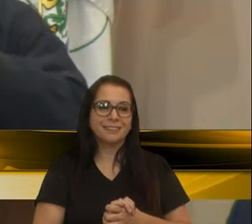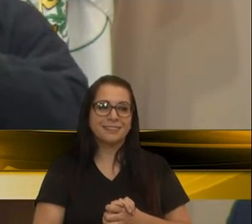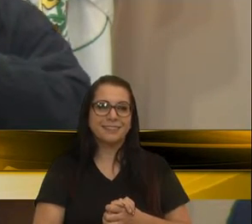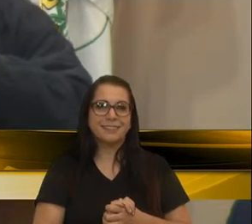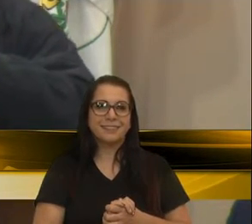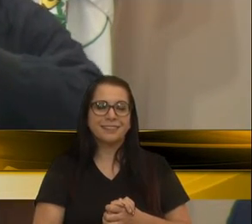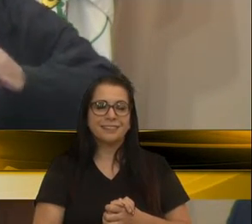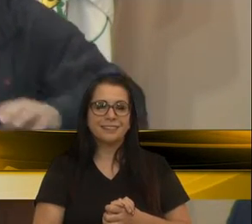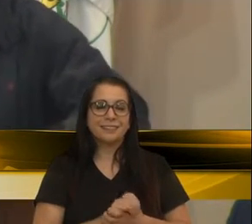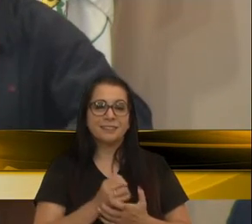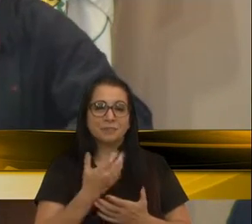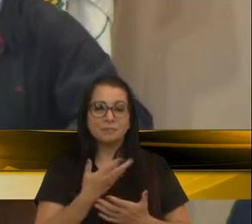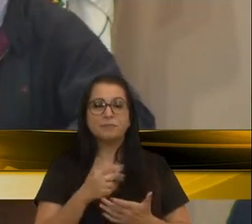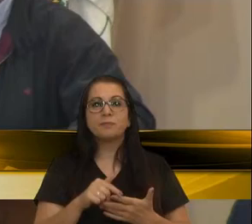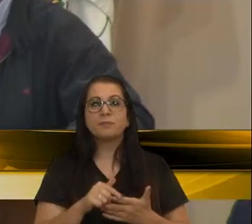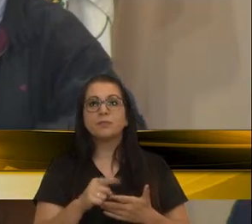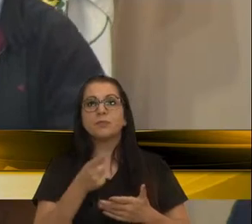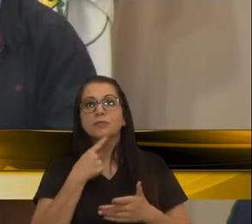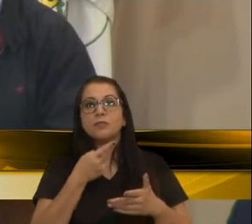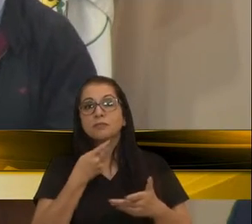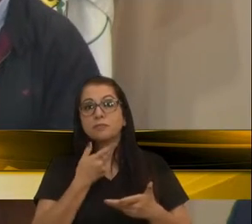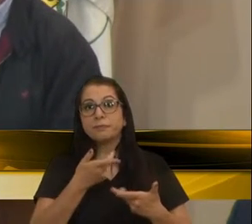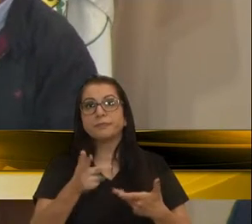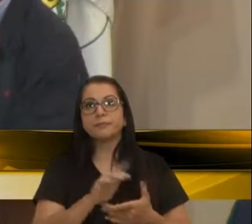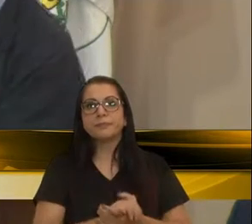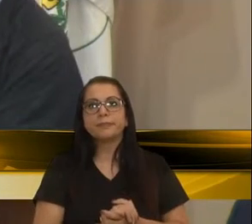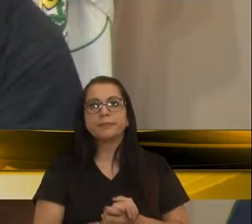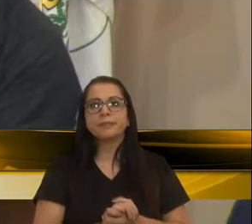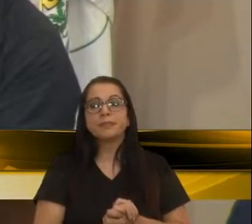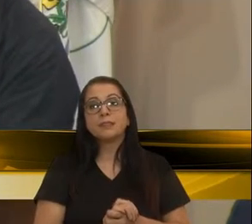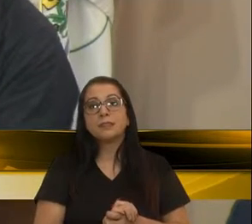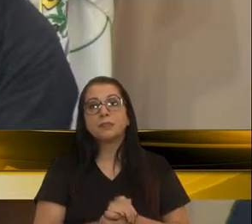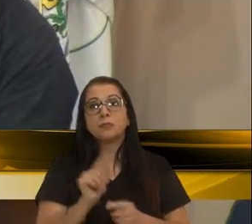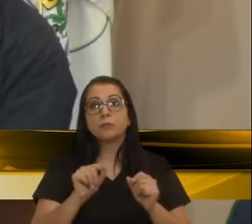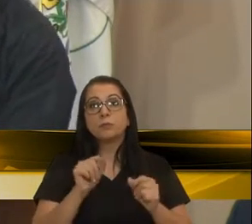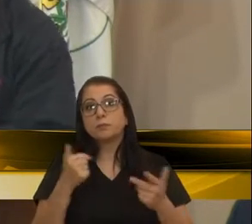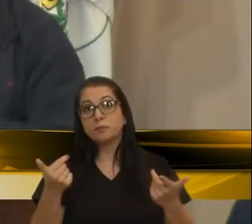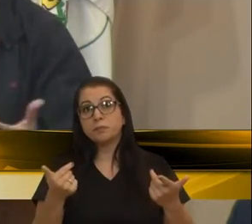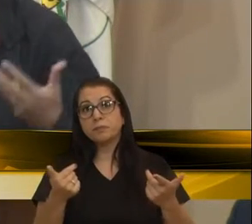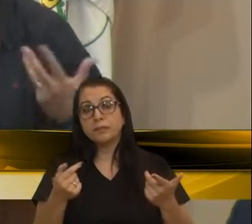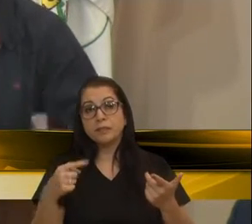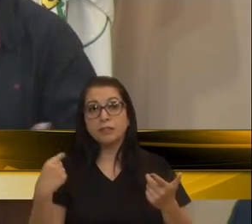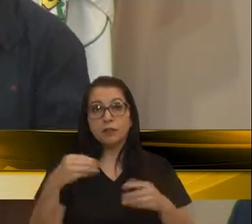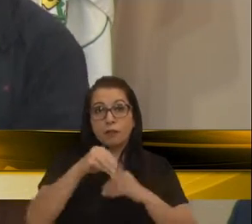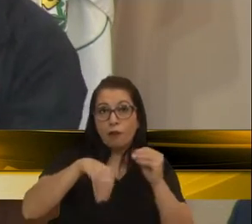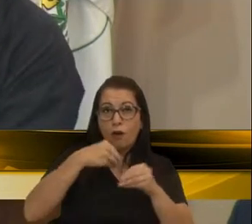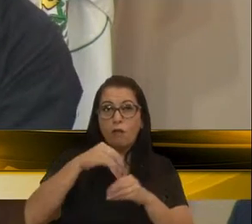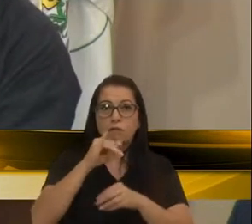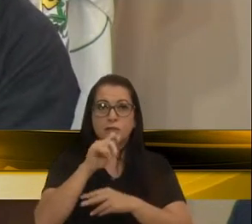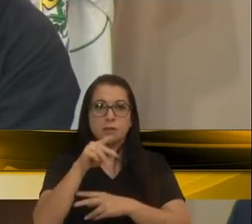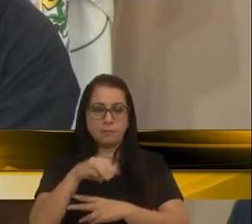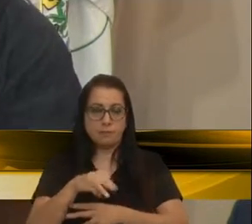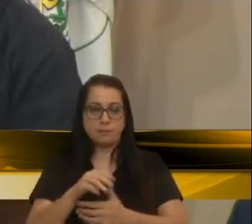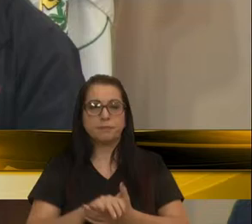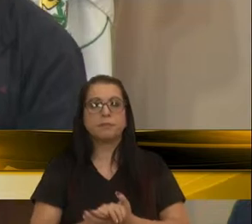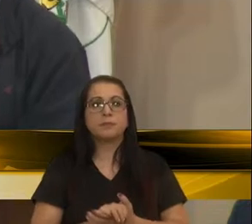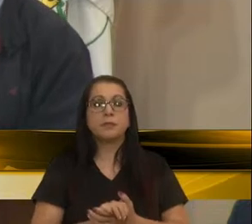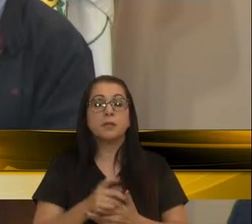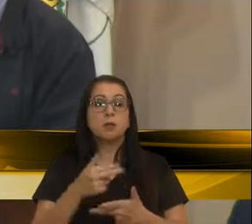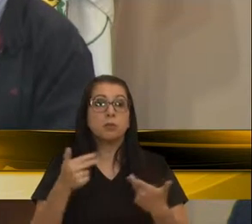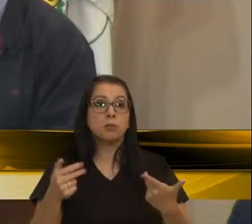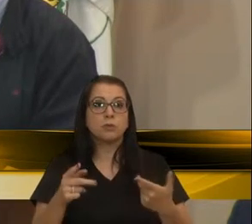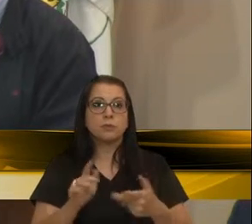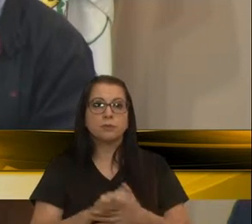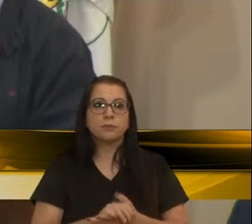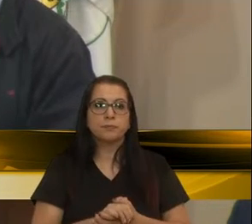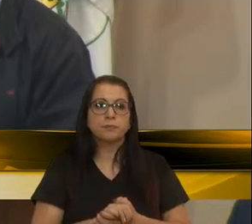Bom, eu gostaria hoje de trazer aqui uma questão que não envolve essa questão do IPAM, mas algumas